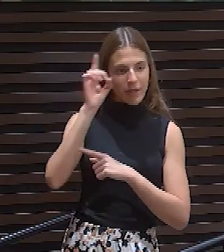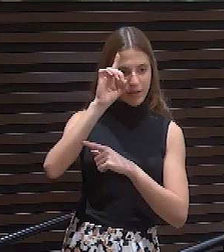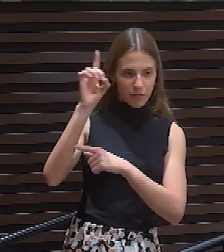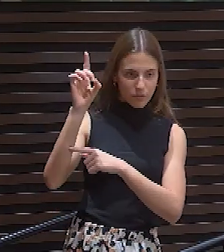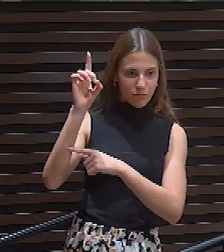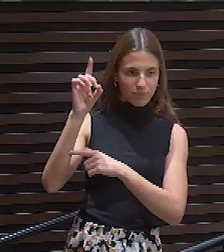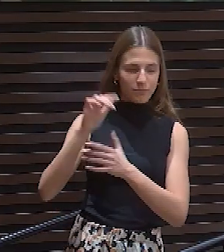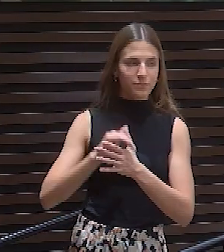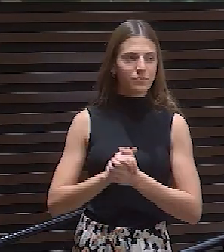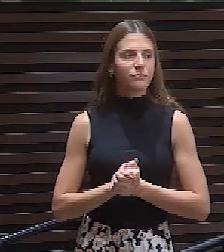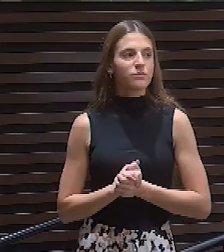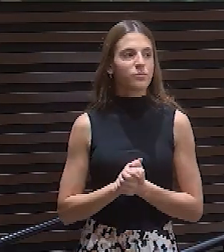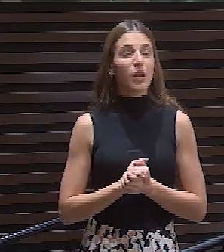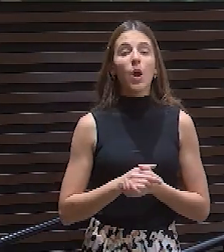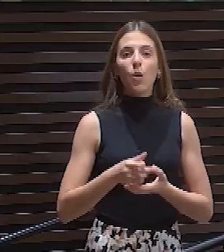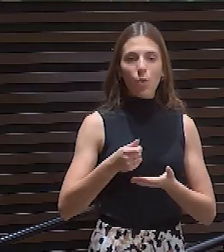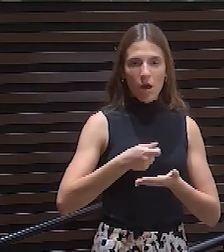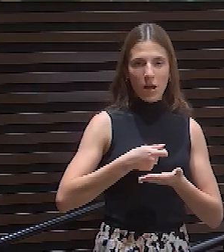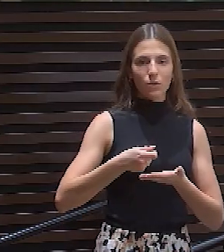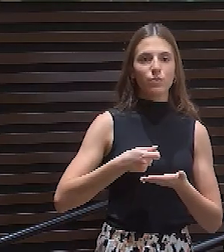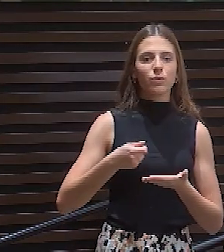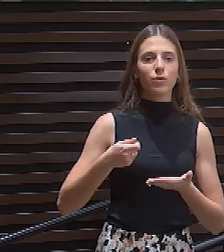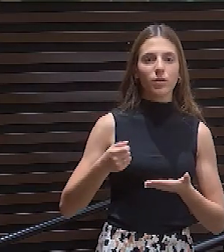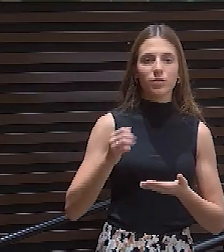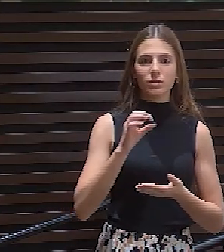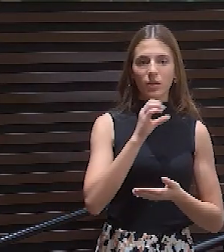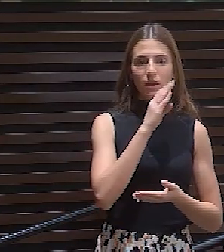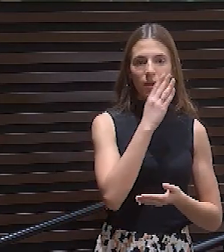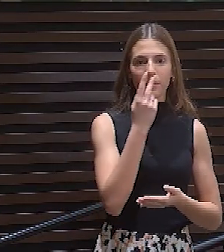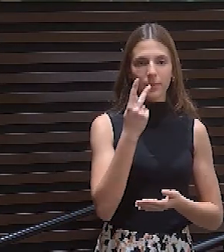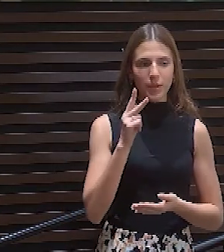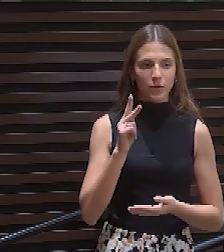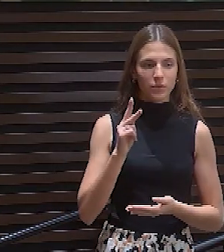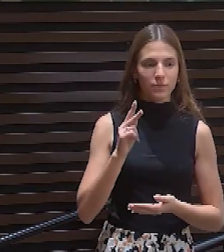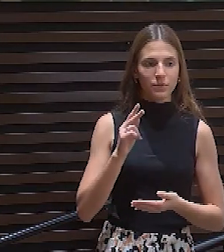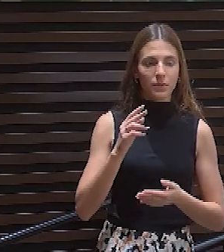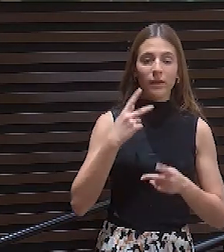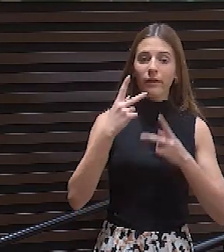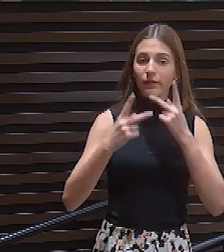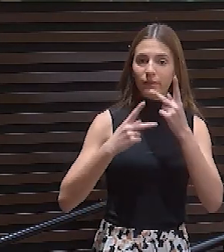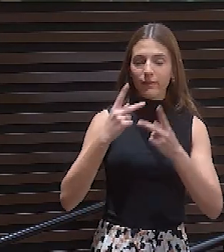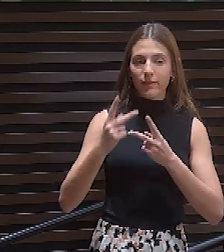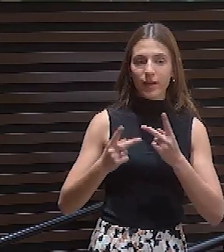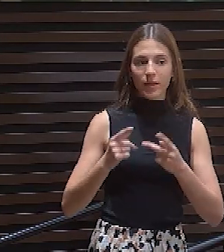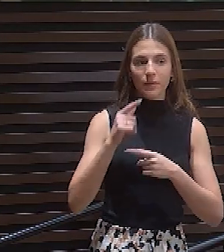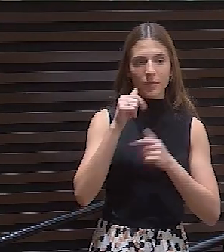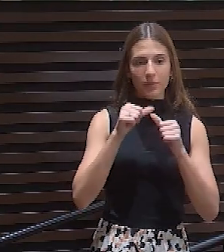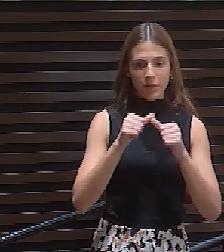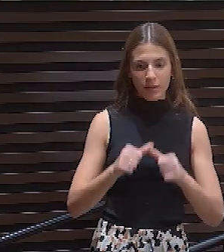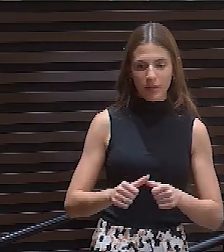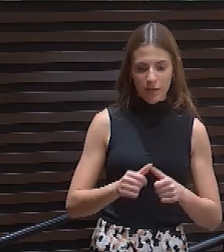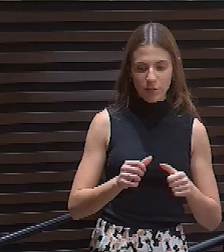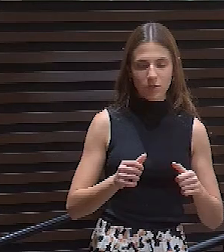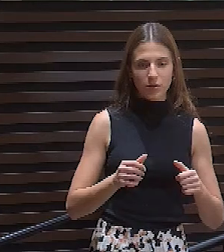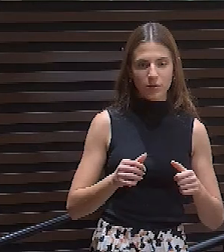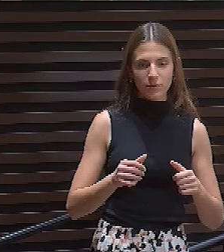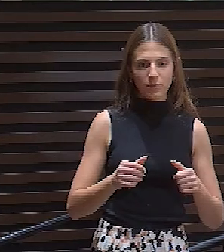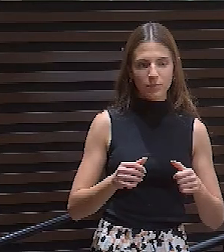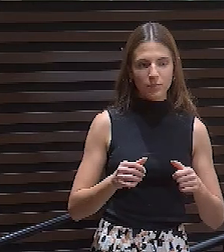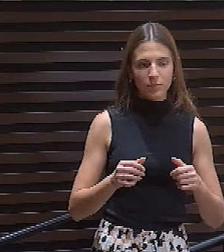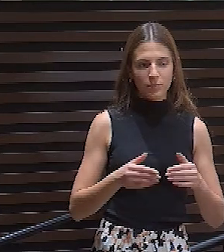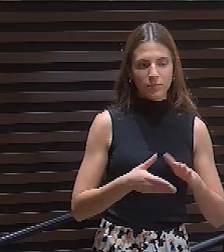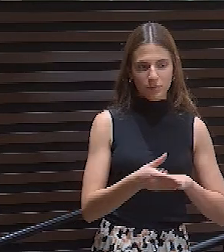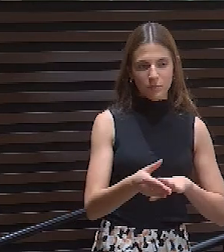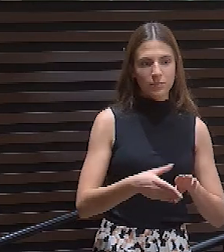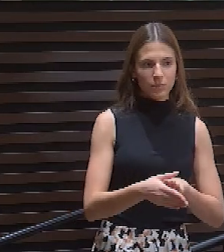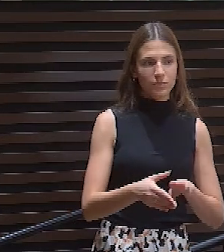O autor de Hebreus comenta essa jornada com advertência. Veja o verso,